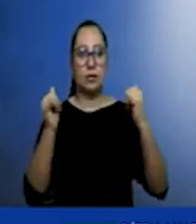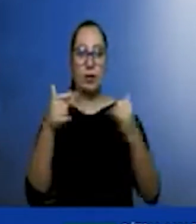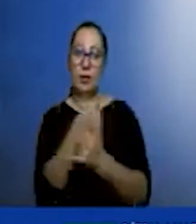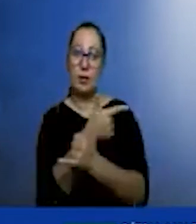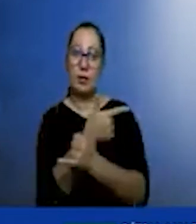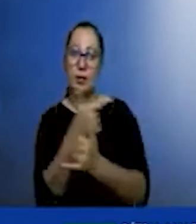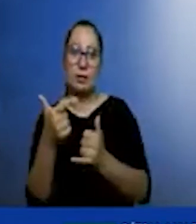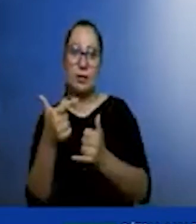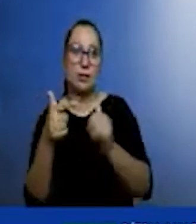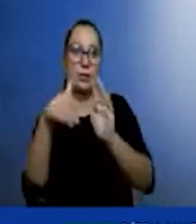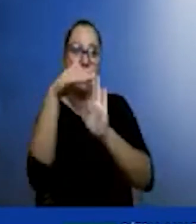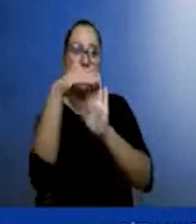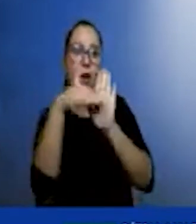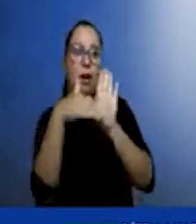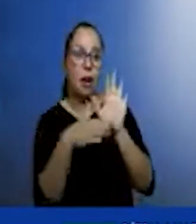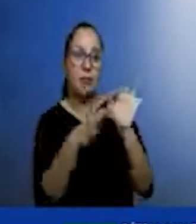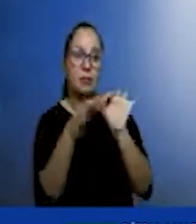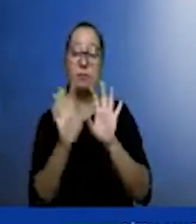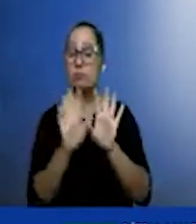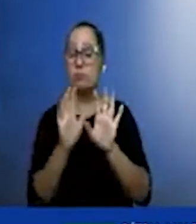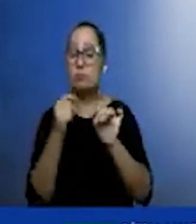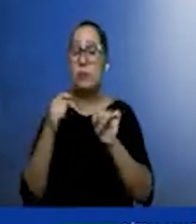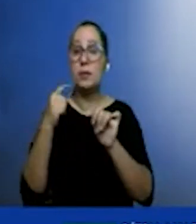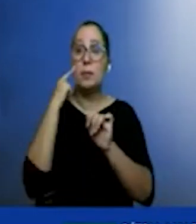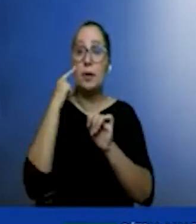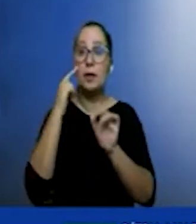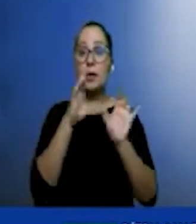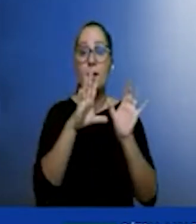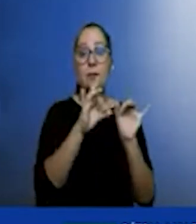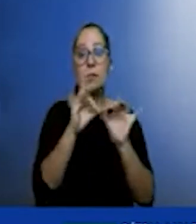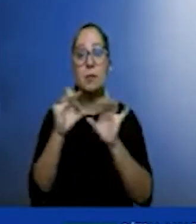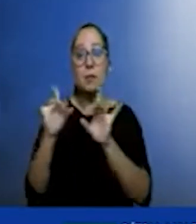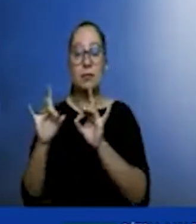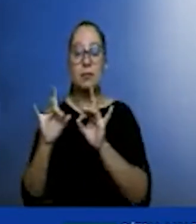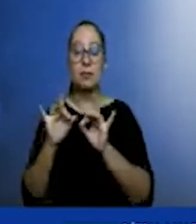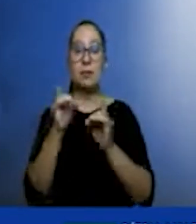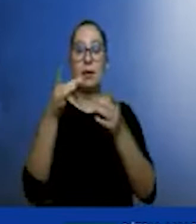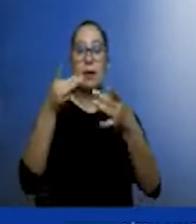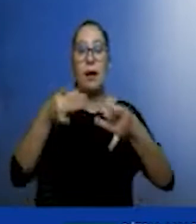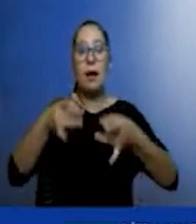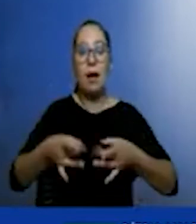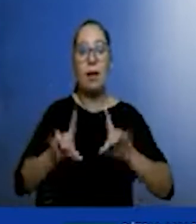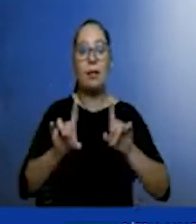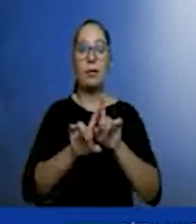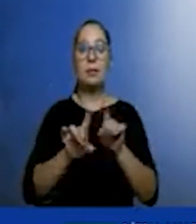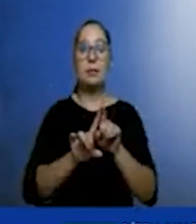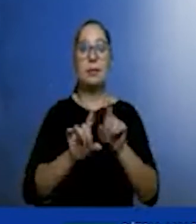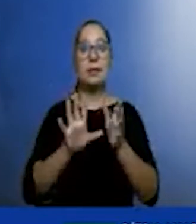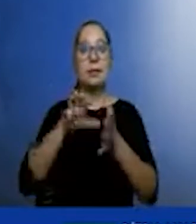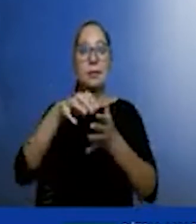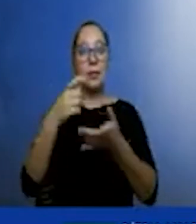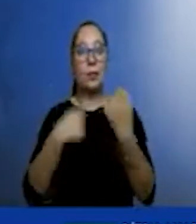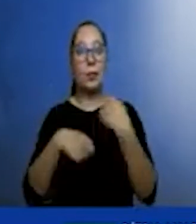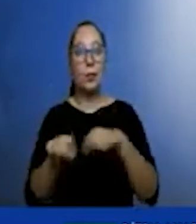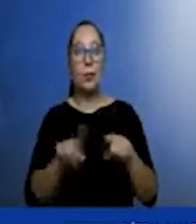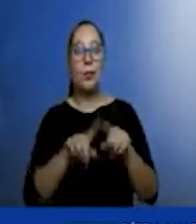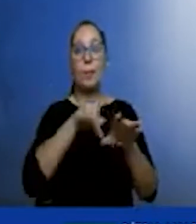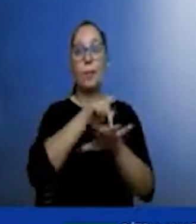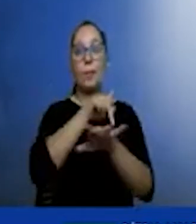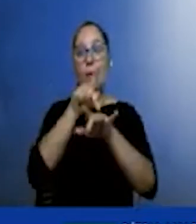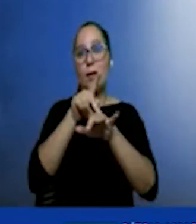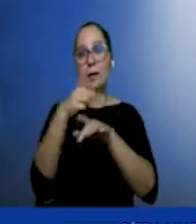bolo. A gente precisa considerar as especificidades, considerar os setores econômicos, os países, suas